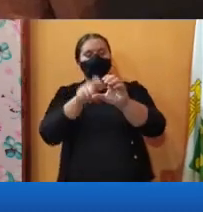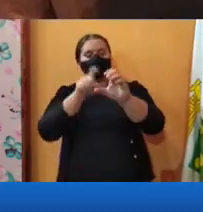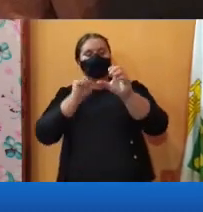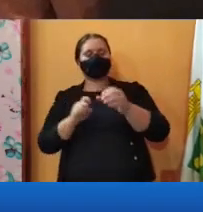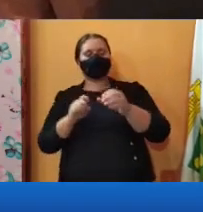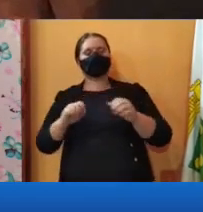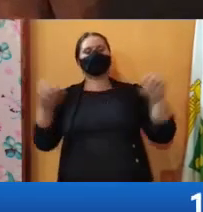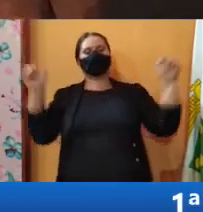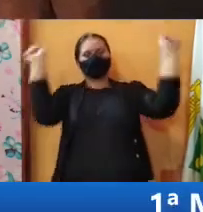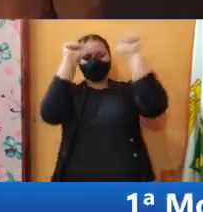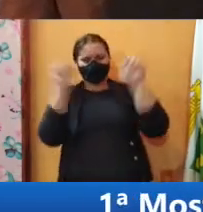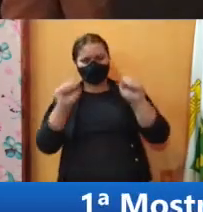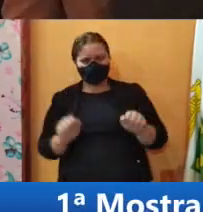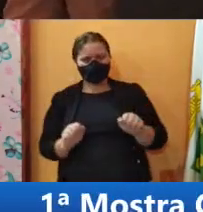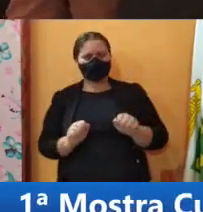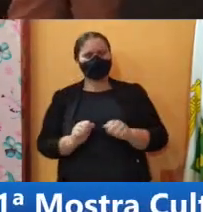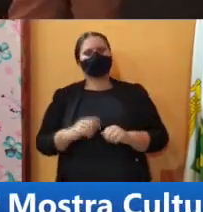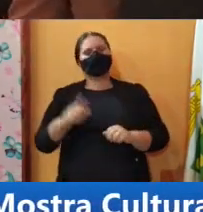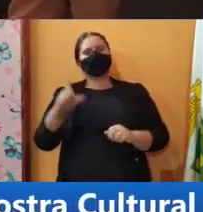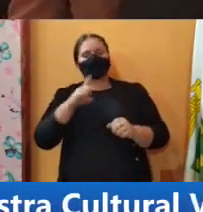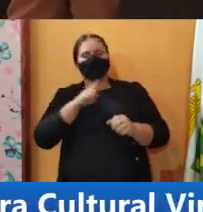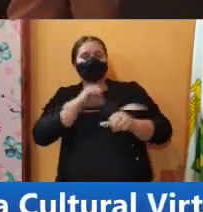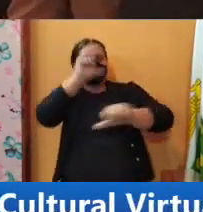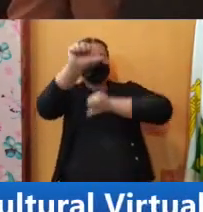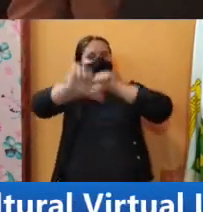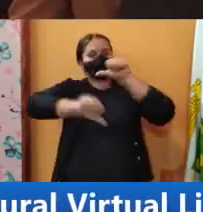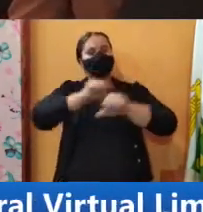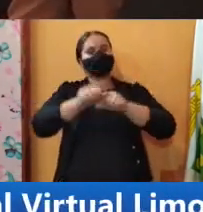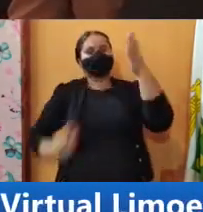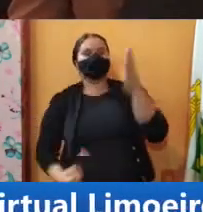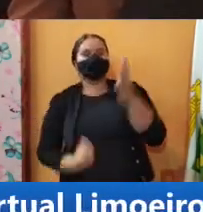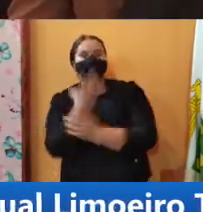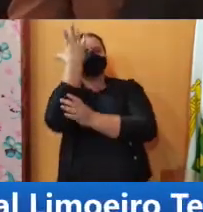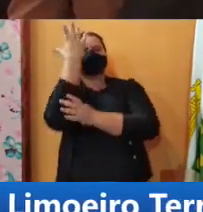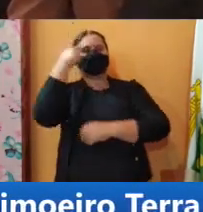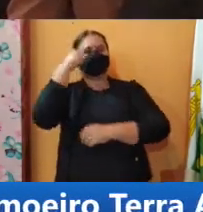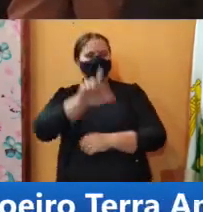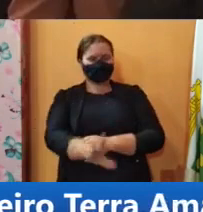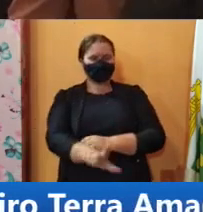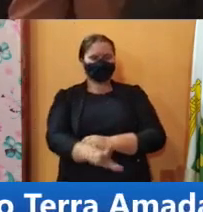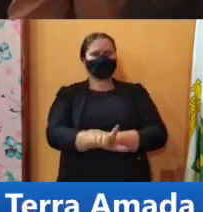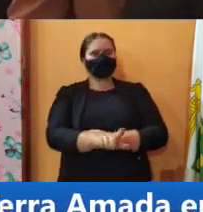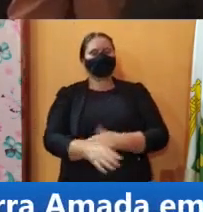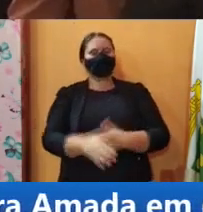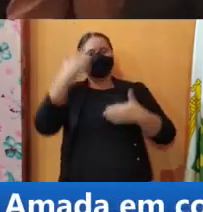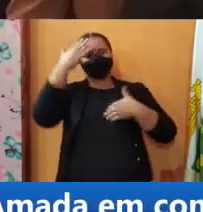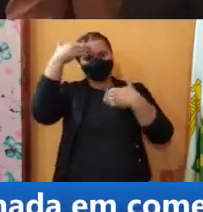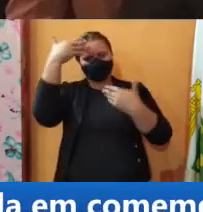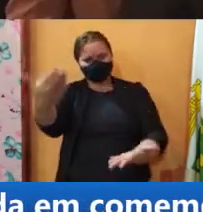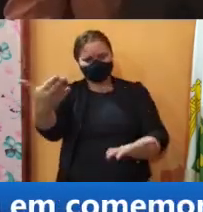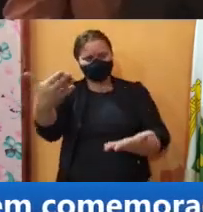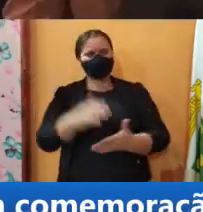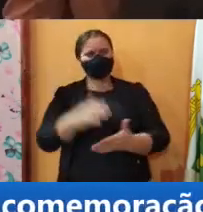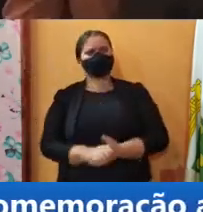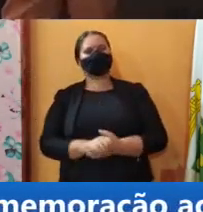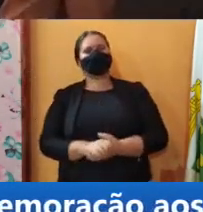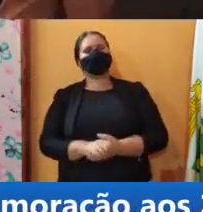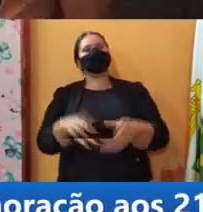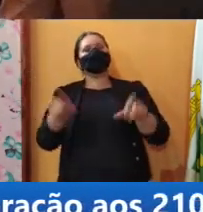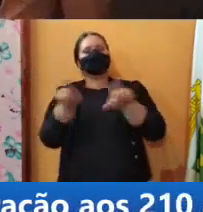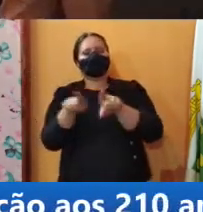dos artistas que agora se reinventaram e que fazem Limoeiro maravilhoso. Muito obrigada. Também